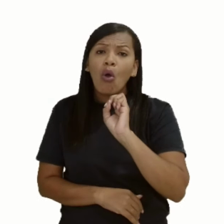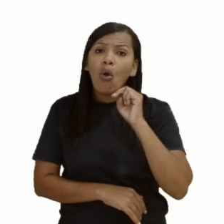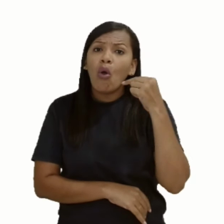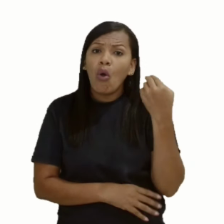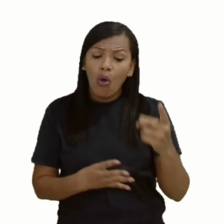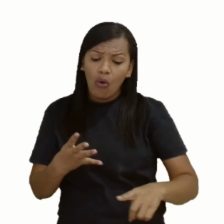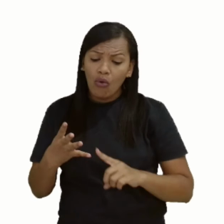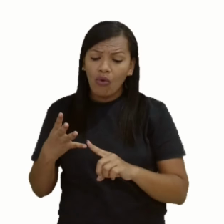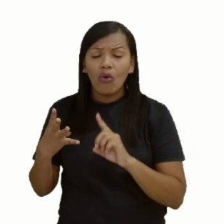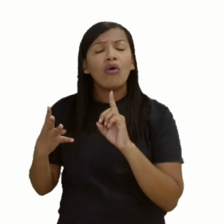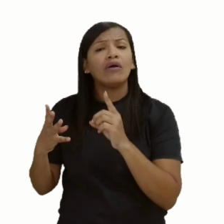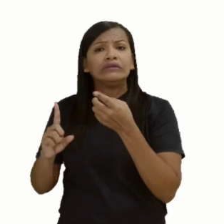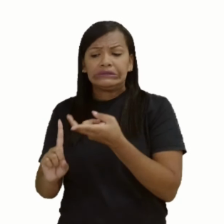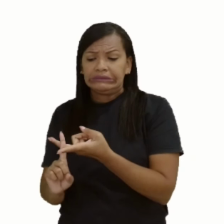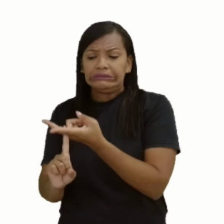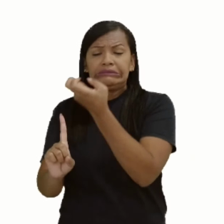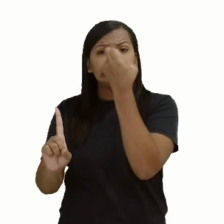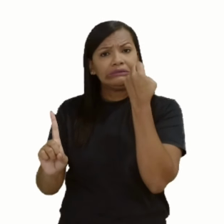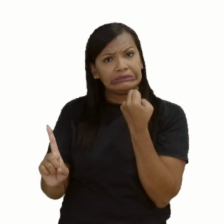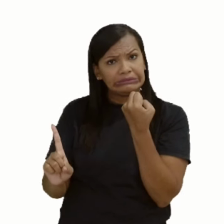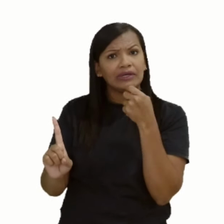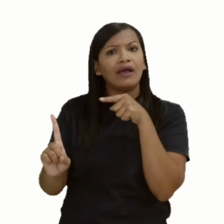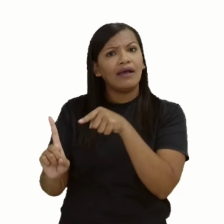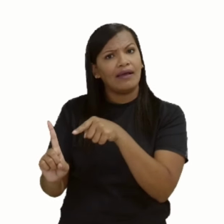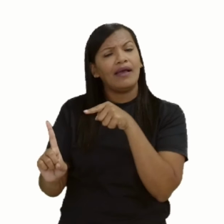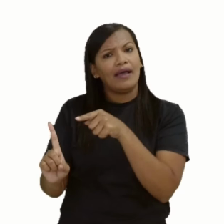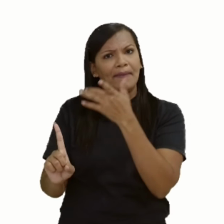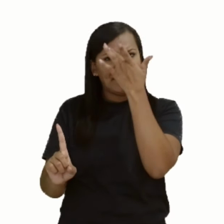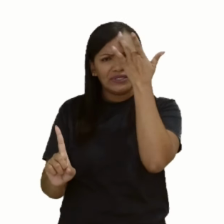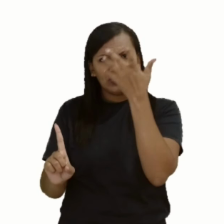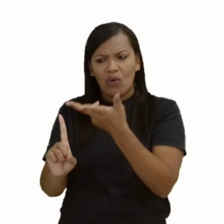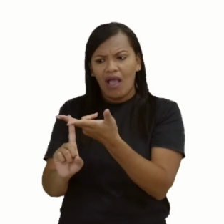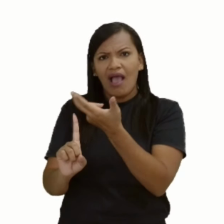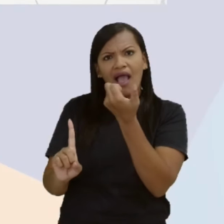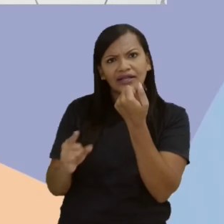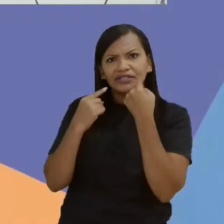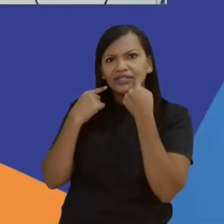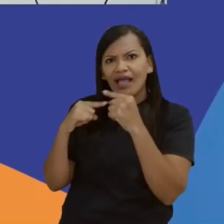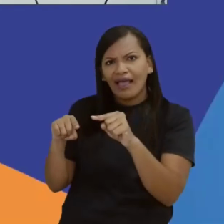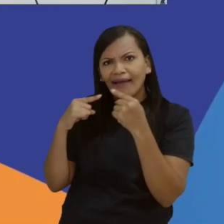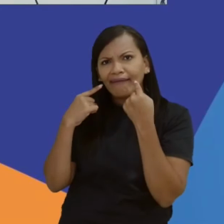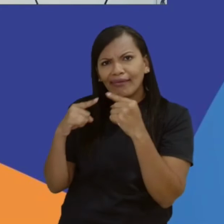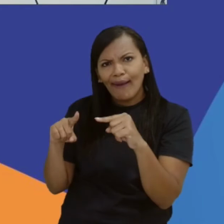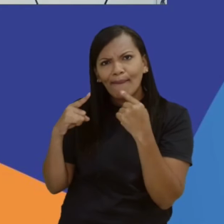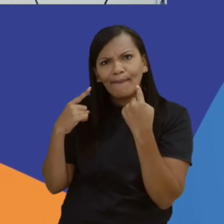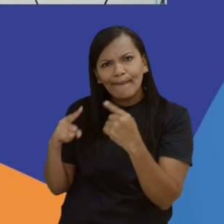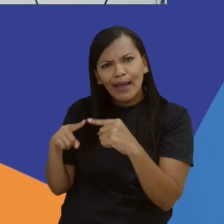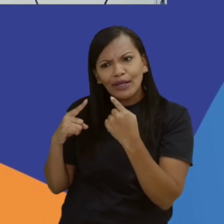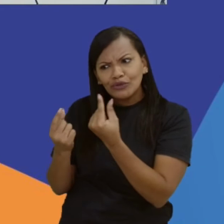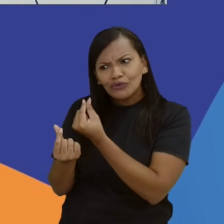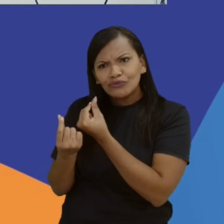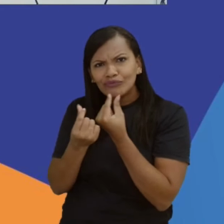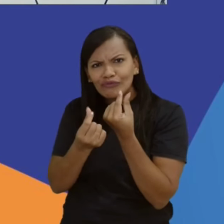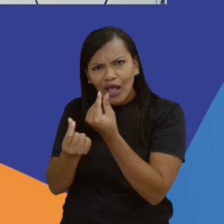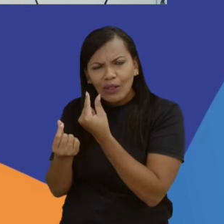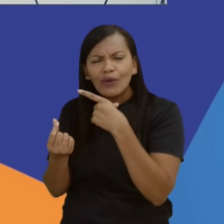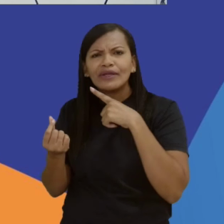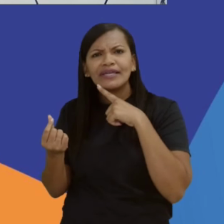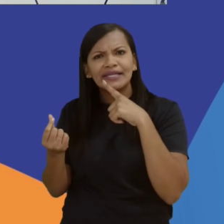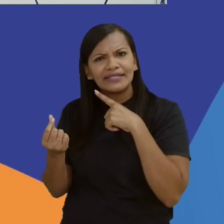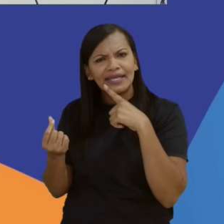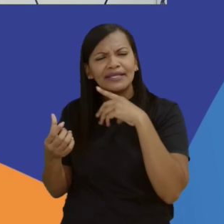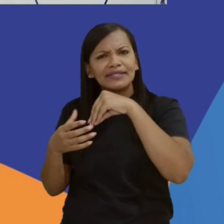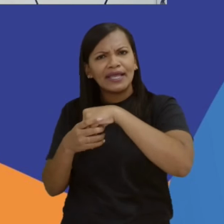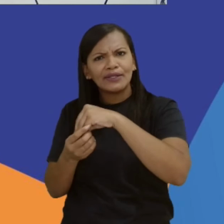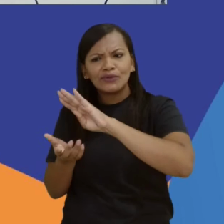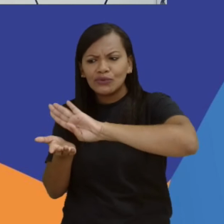reclamação do hacker sobre o saldo na conta do personagem? Acabei já respondendo para vocês que é aí a letra